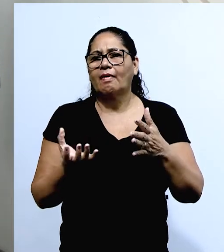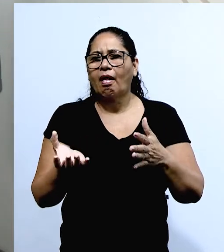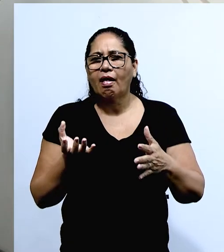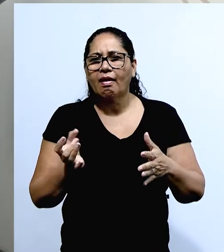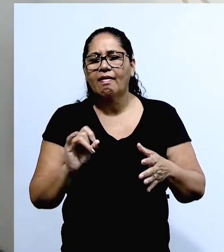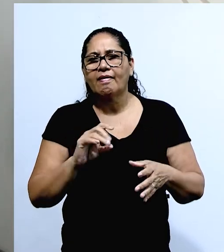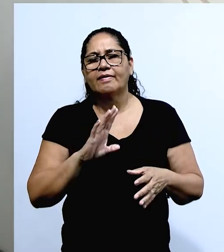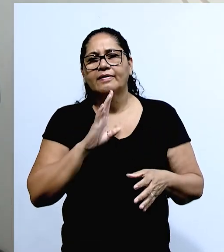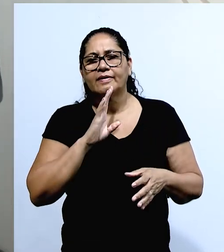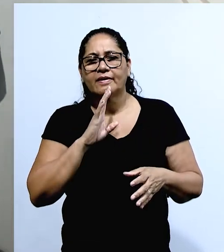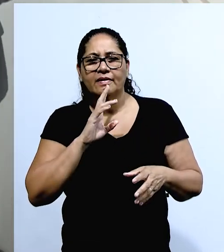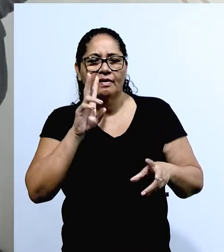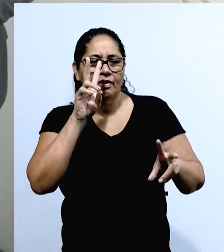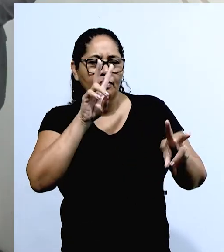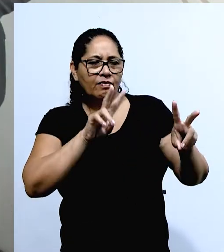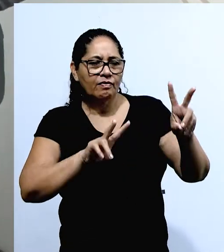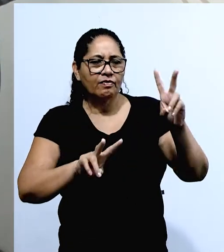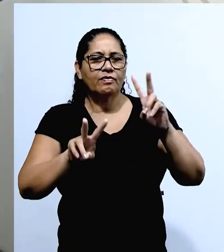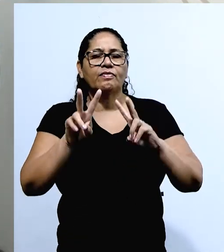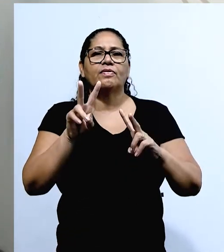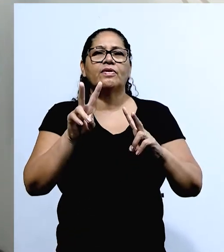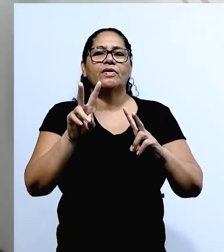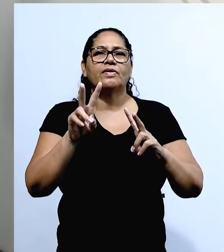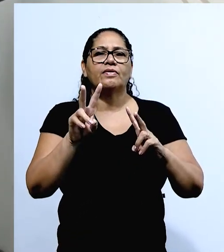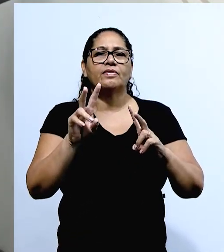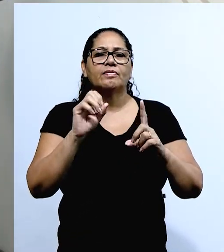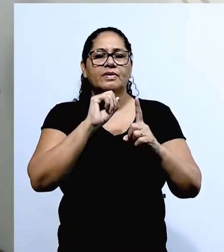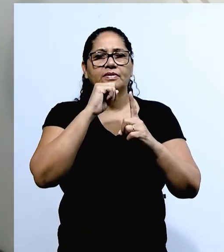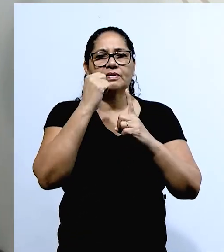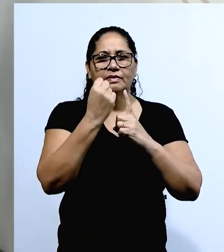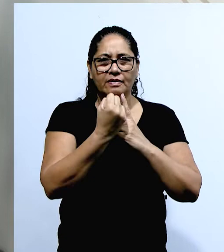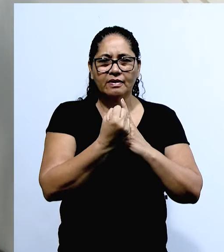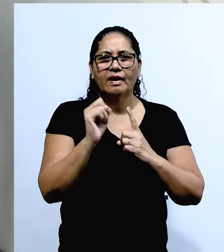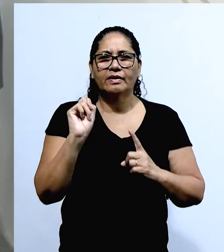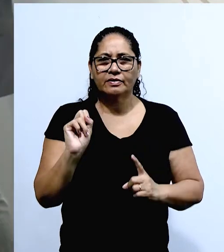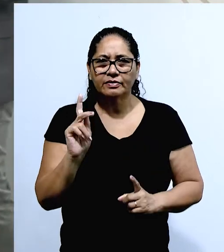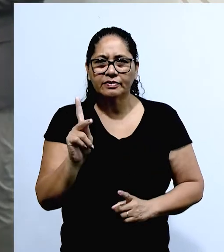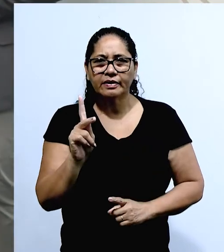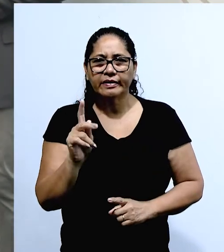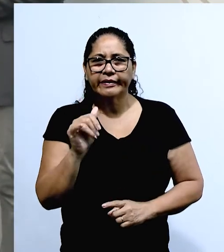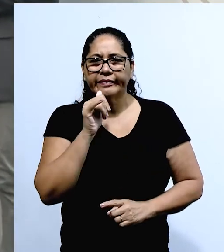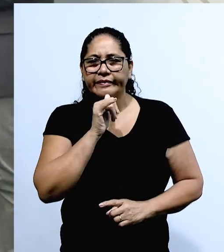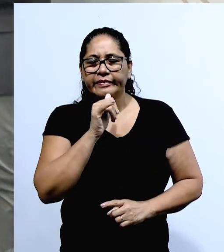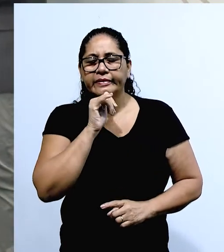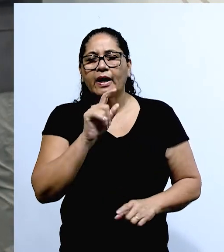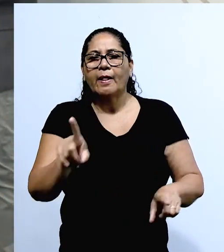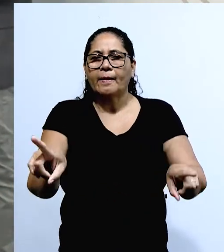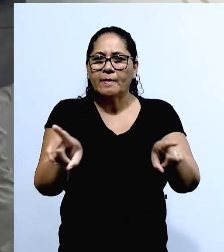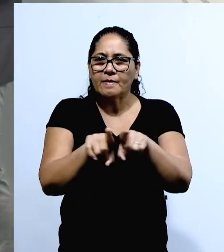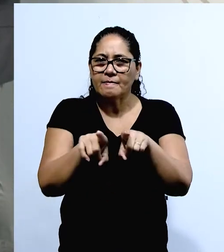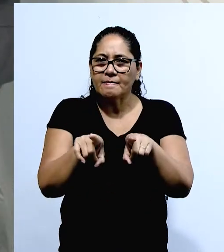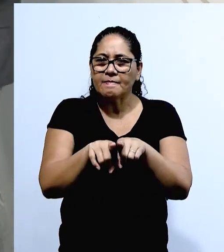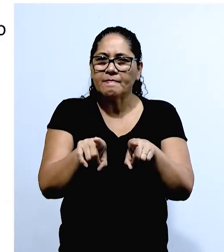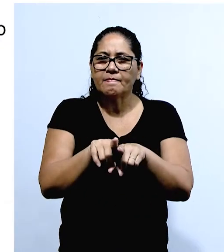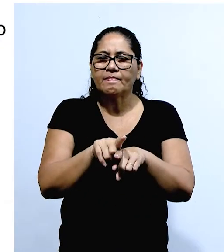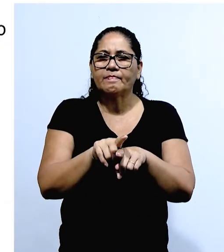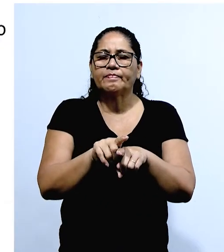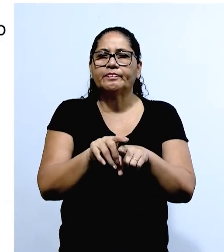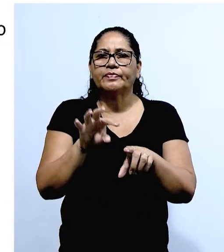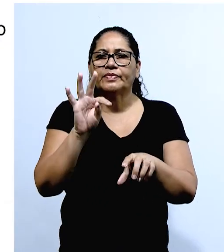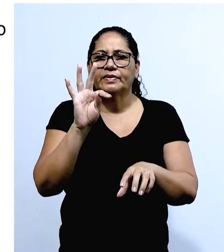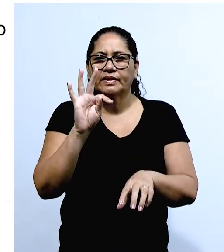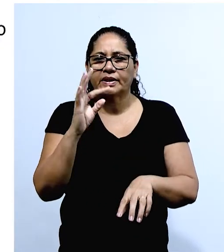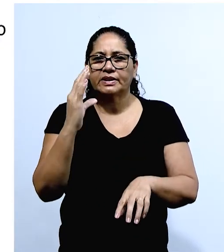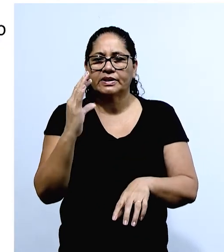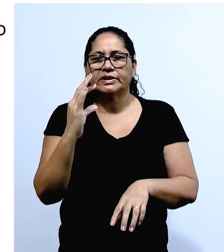Como que ela quer ser vista pela sociedade? Ok? Vamos ver aqui alguns exemplos. Então a gente trouxe também o exemplo do TCU e